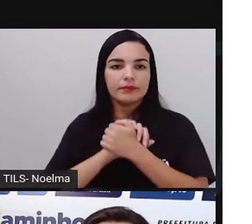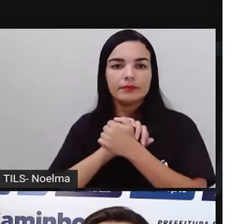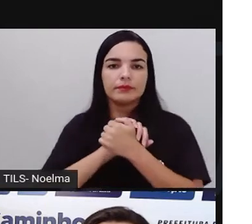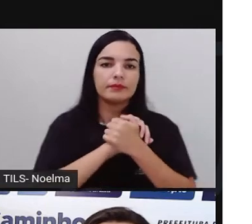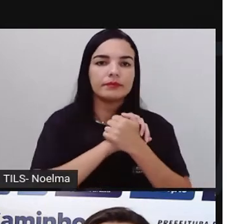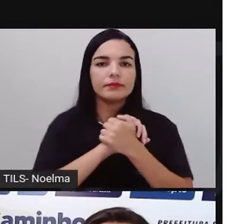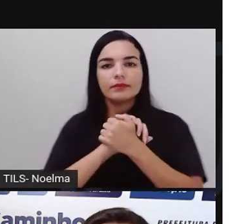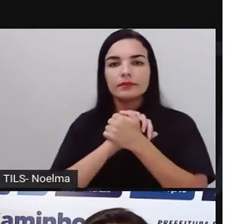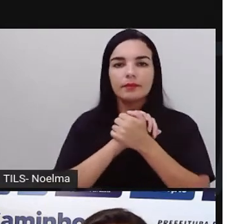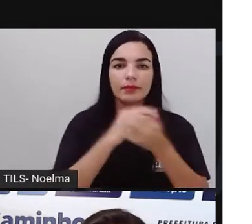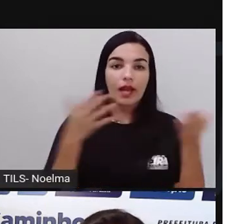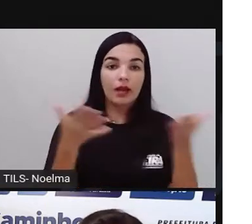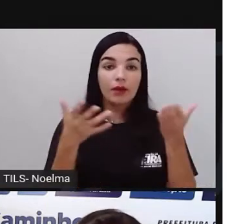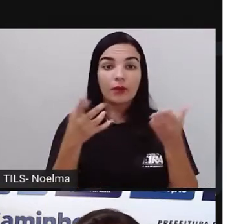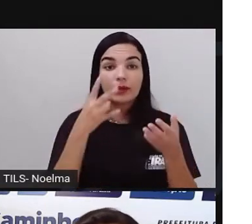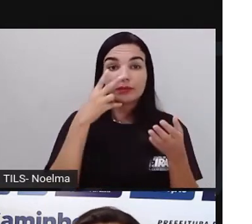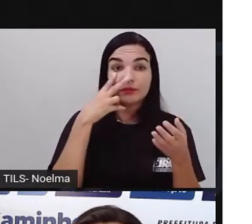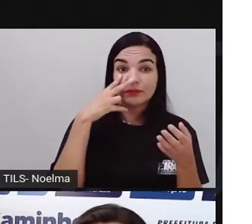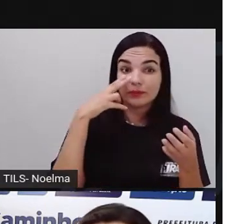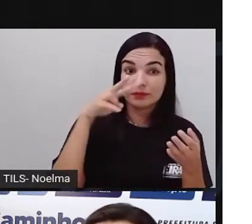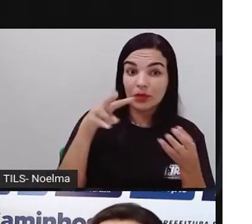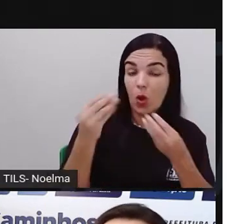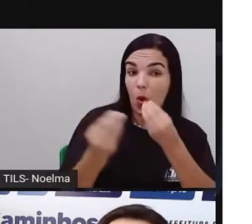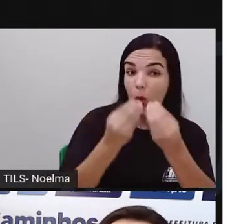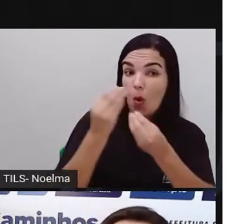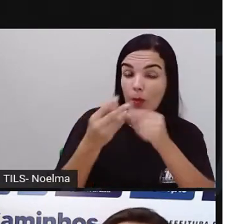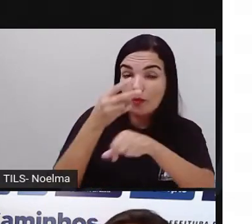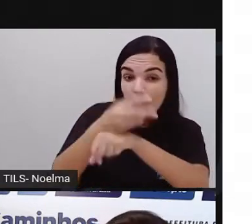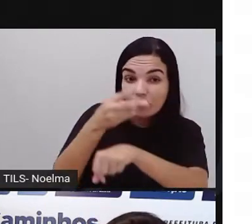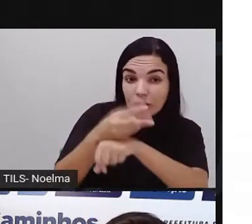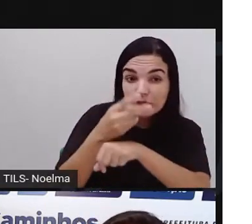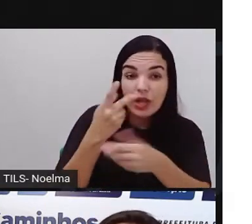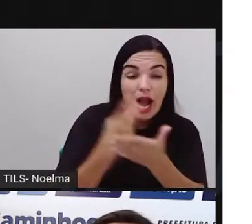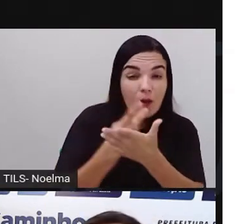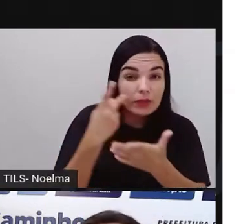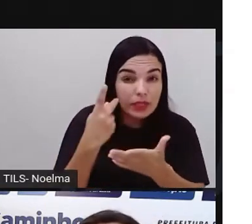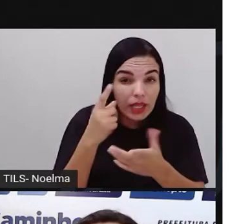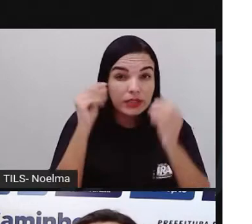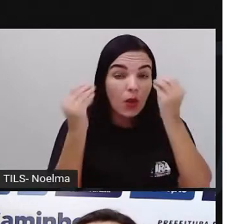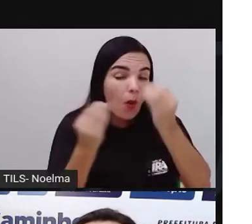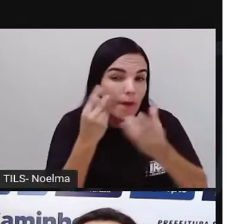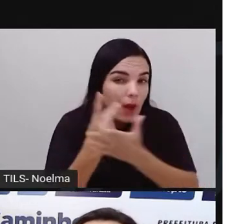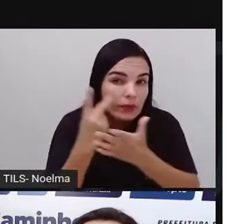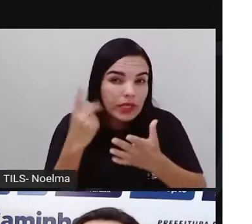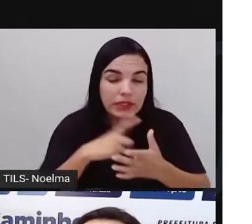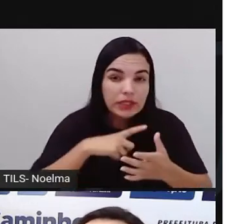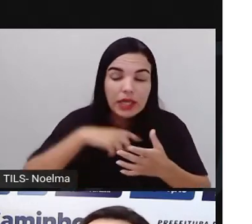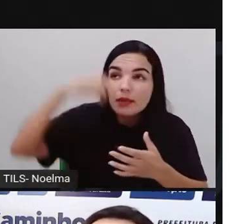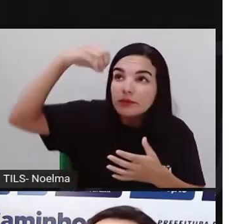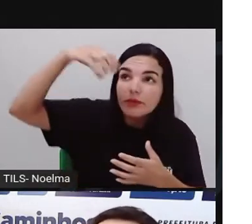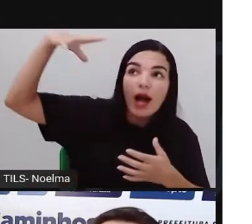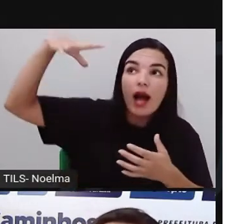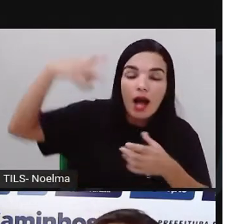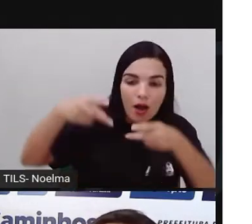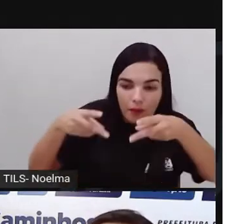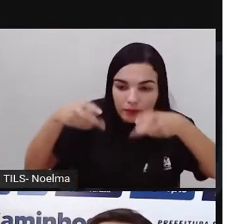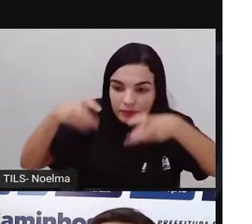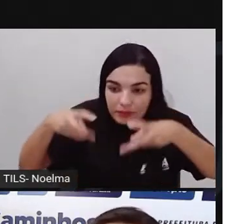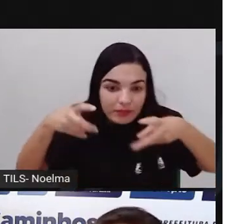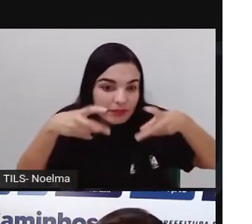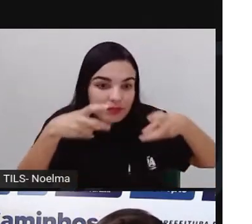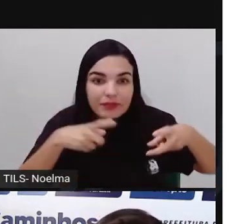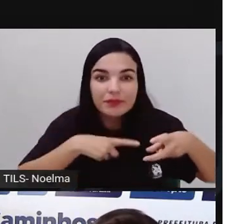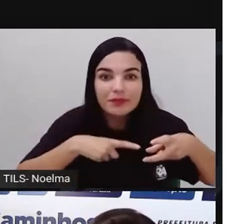E aí, para mostrar um pouquinho como é que esse circuito ele acontece, né? Como é que ele pode ser até observado de